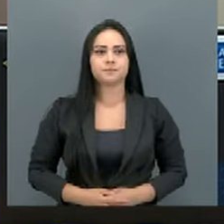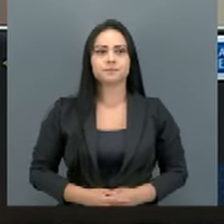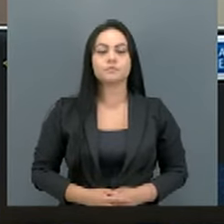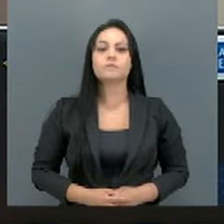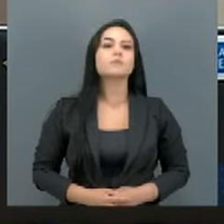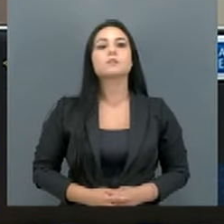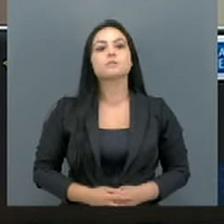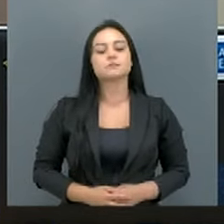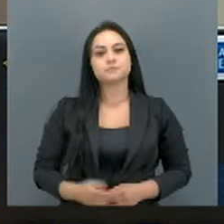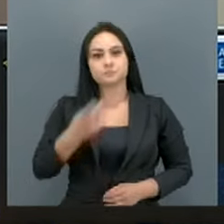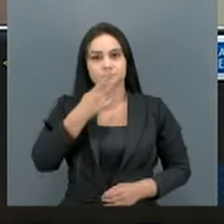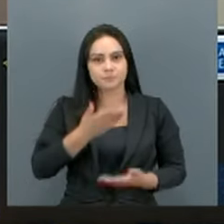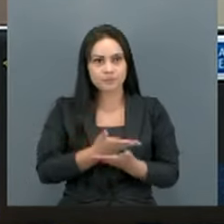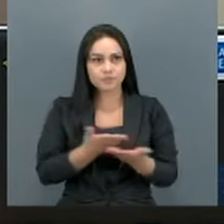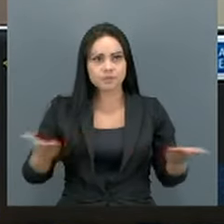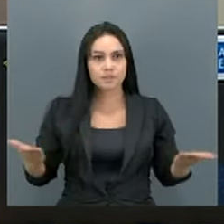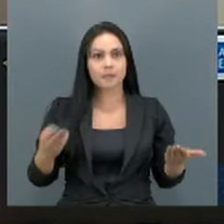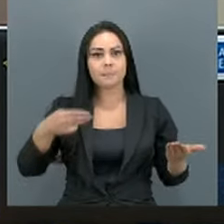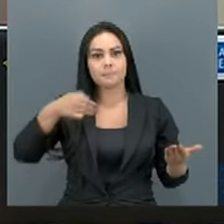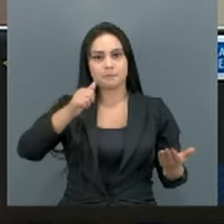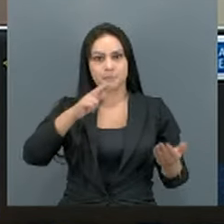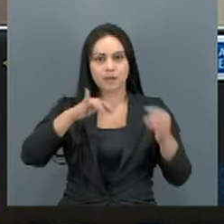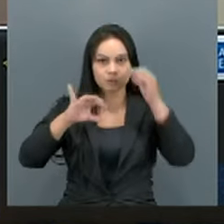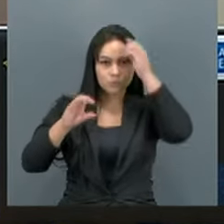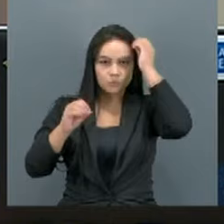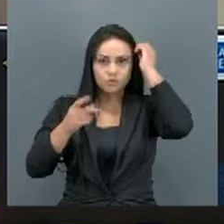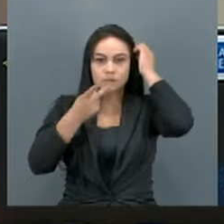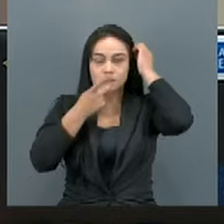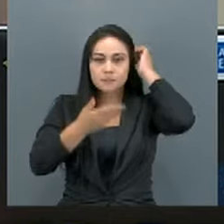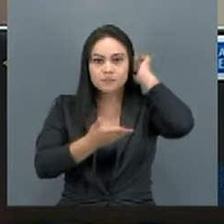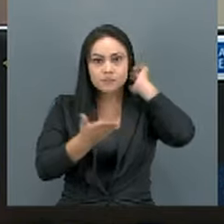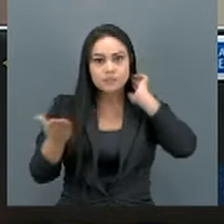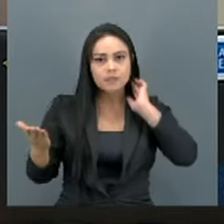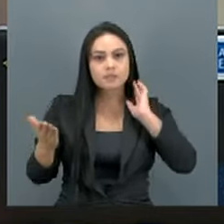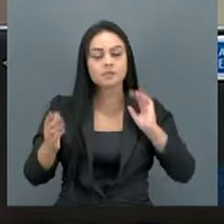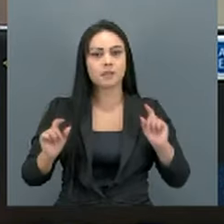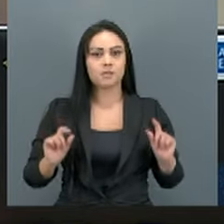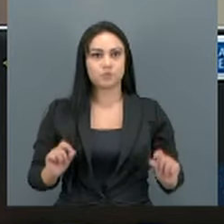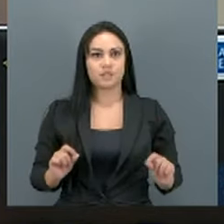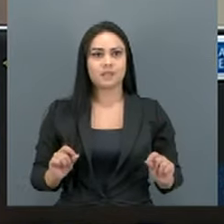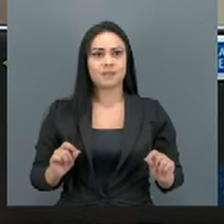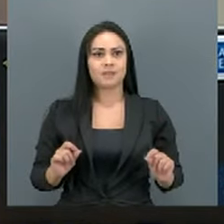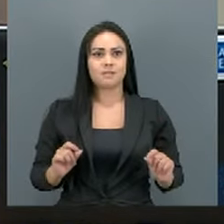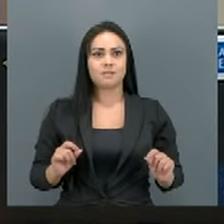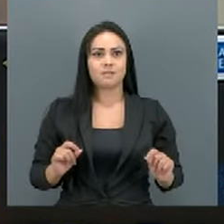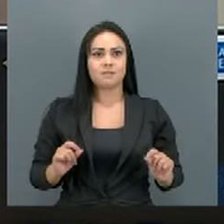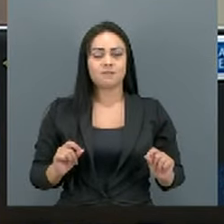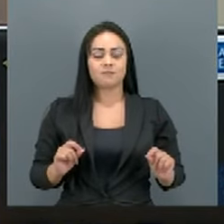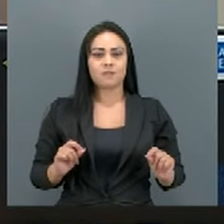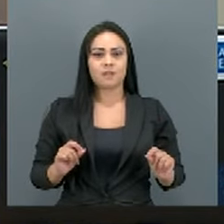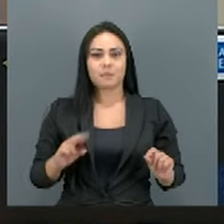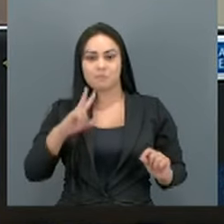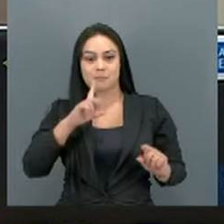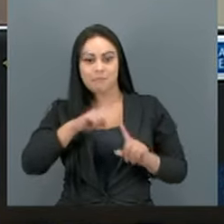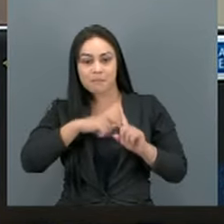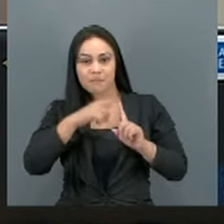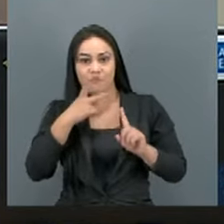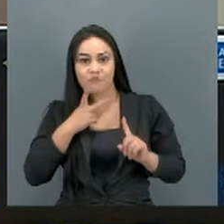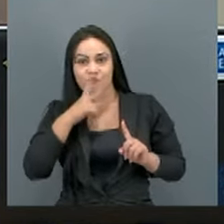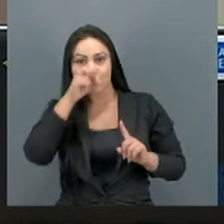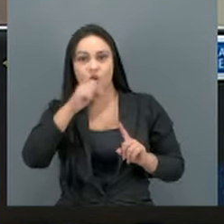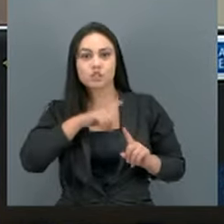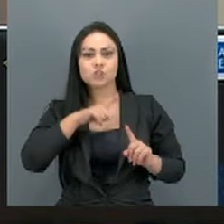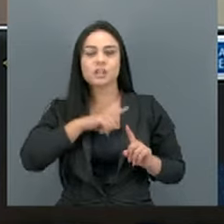O que eu disser para vocês, o que o Márcio foi dizer para vocês, nada é mais forte do que o depoimento